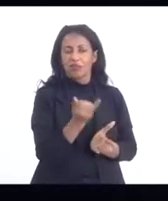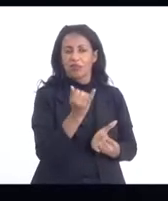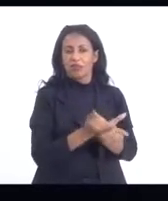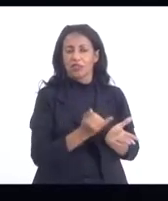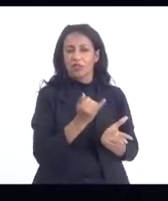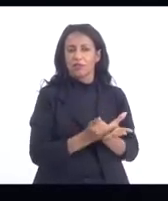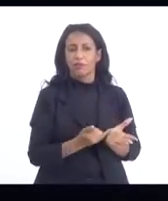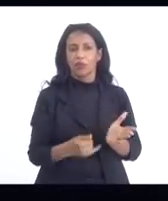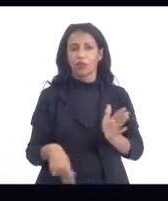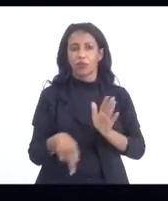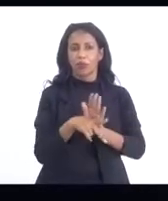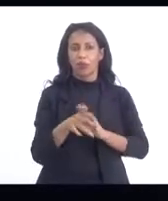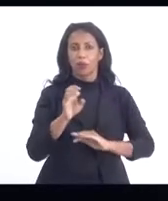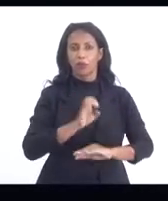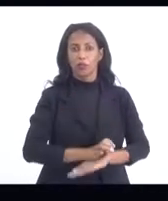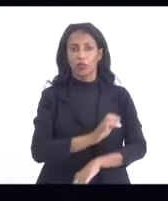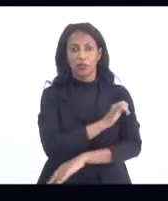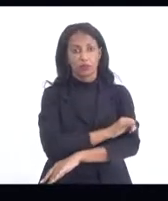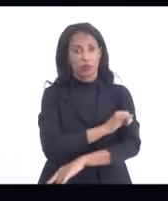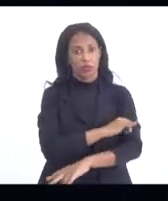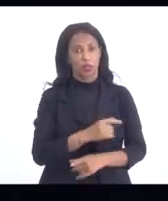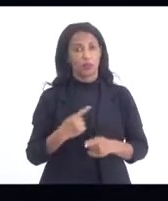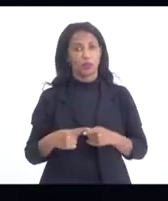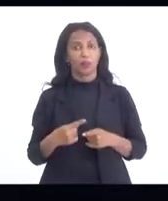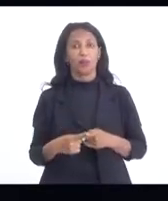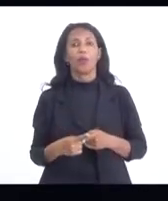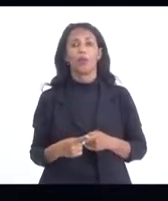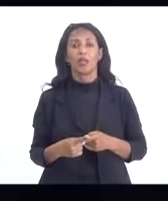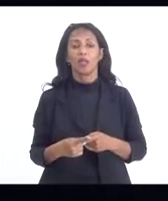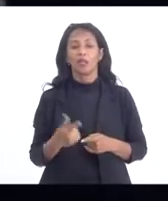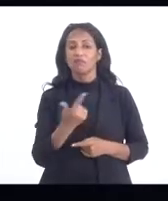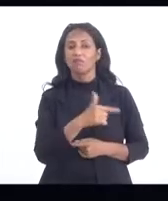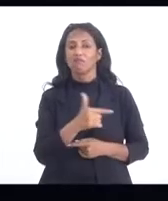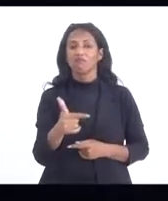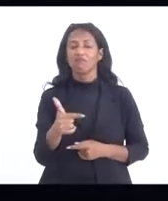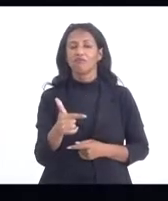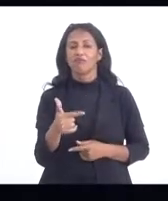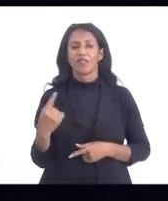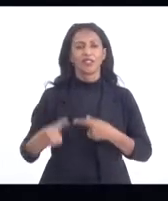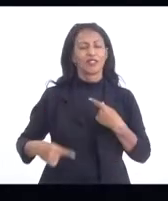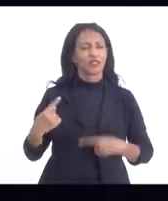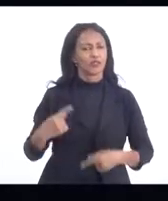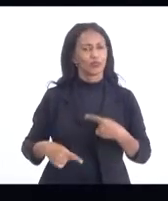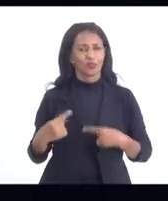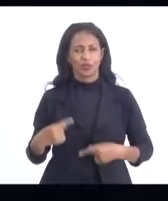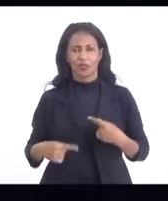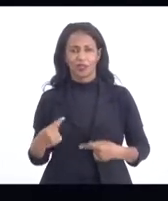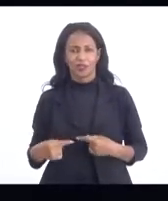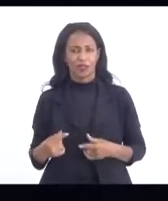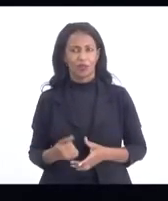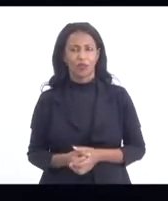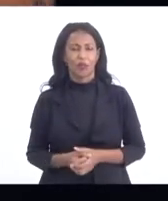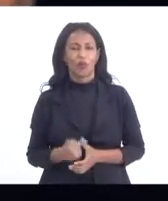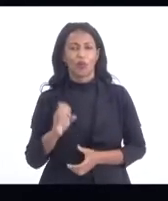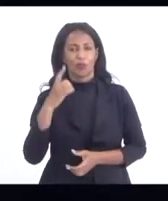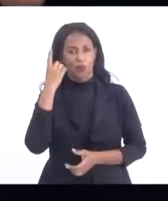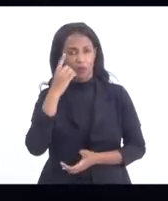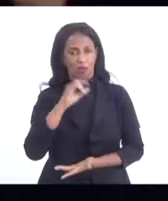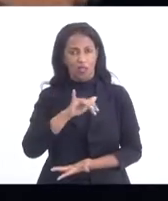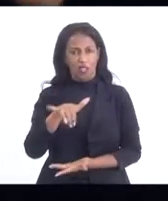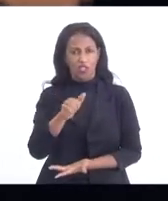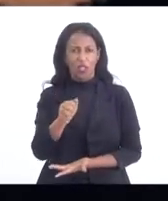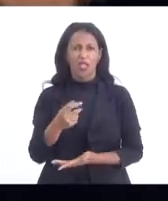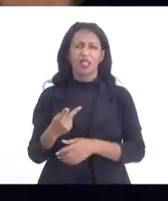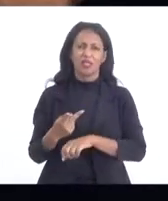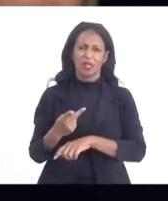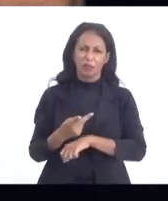ICMS para o estado do Rio de Janeiro, porque não faz a discussão, né? O deputado Jair Bittencourt tem